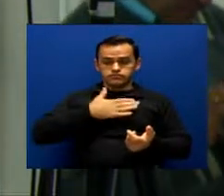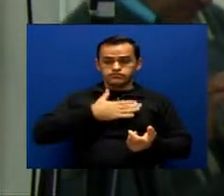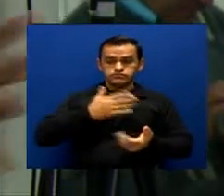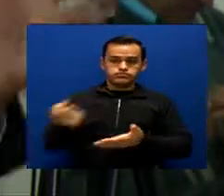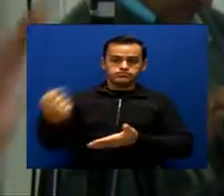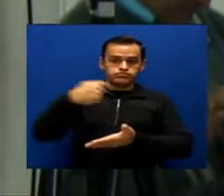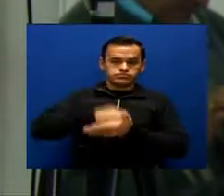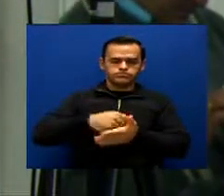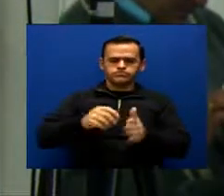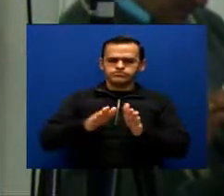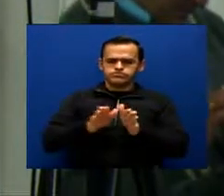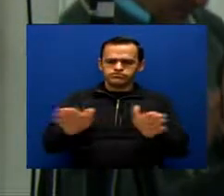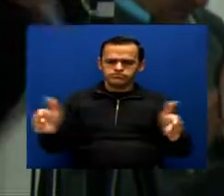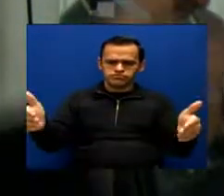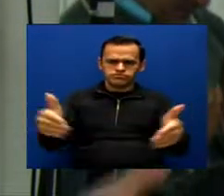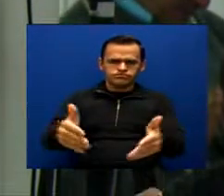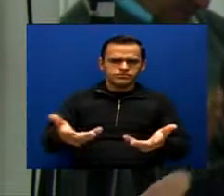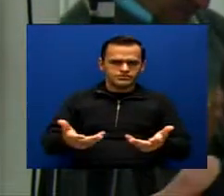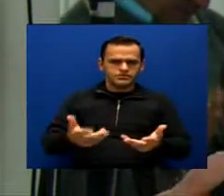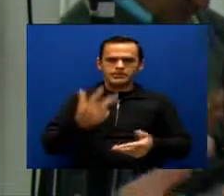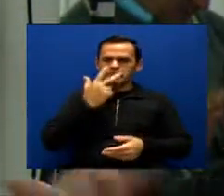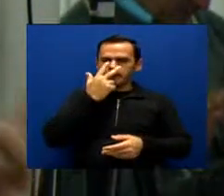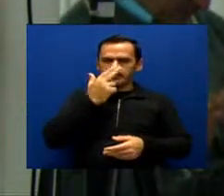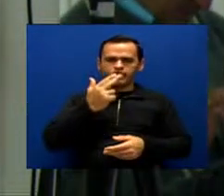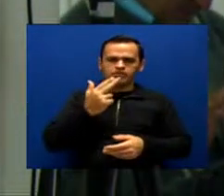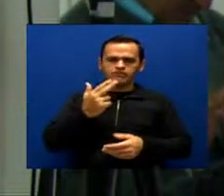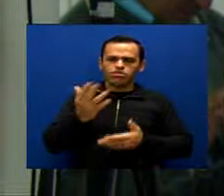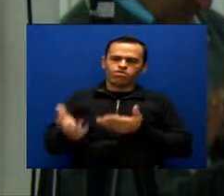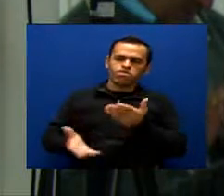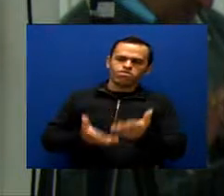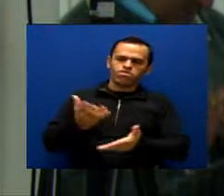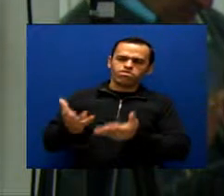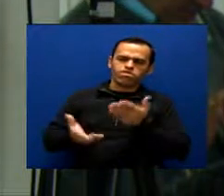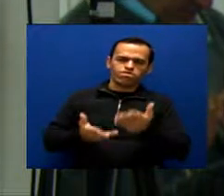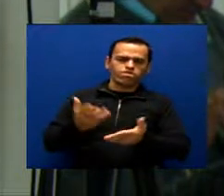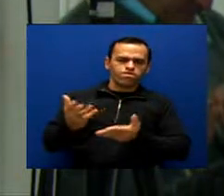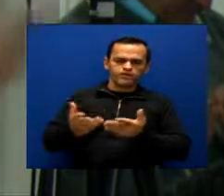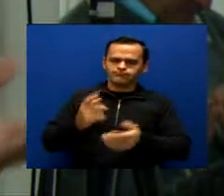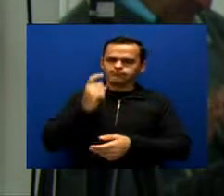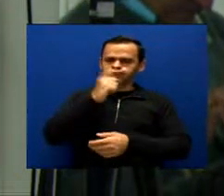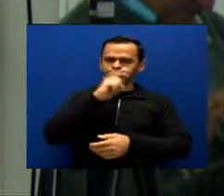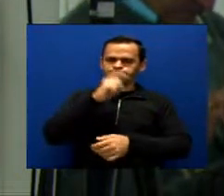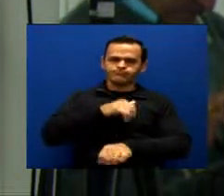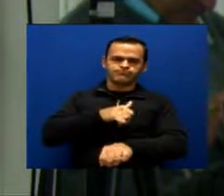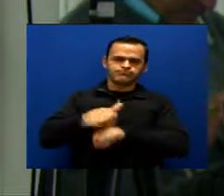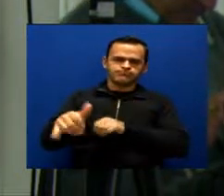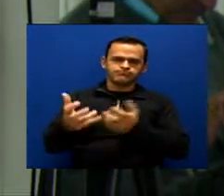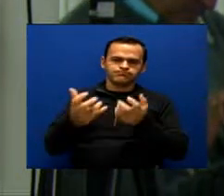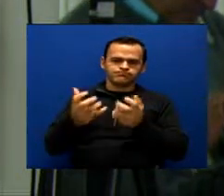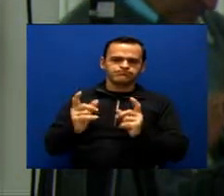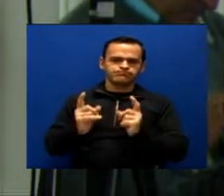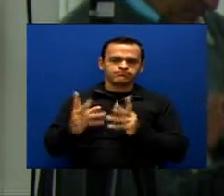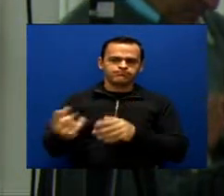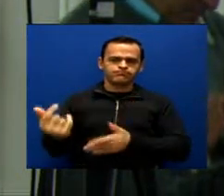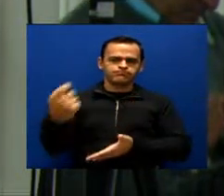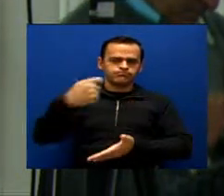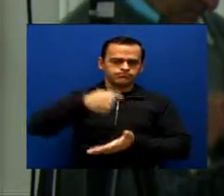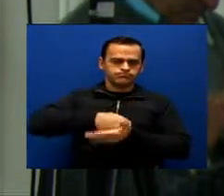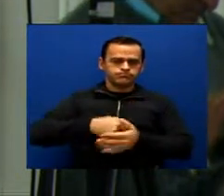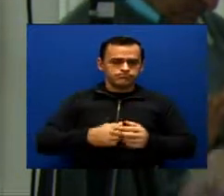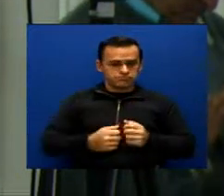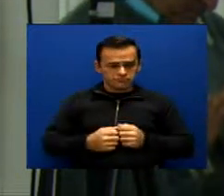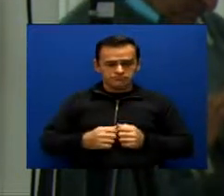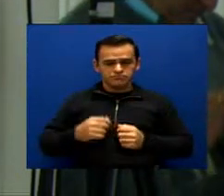ficava chamando e tentando dar um apoio psicológico e quando, na realidade, a intenção era vender os serviços funerários.